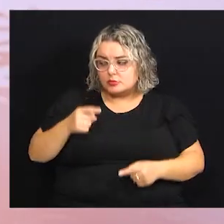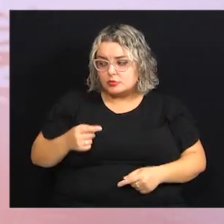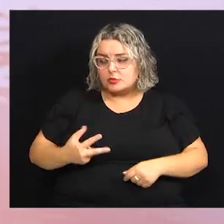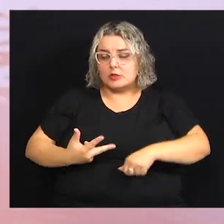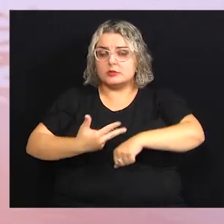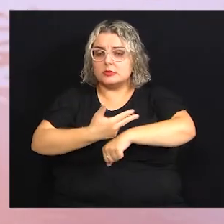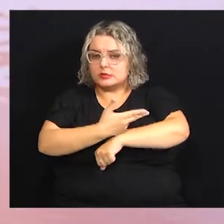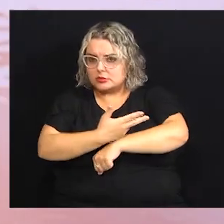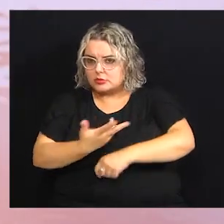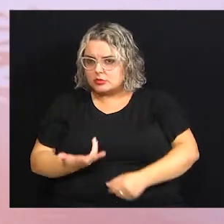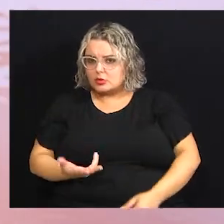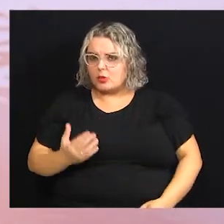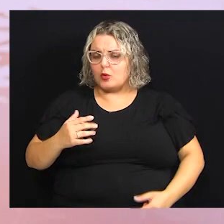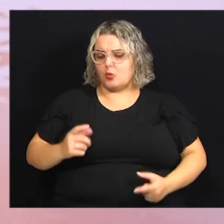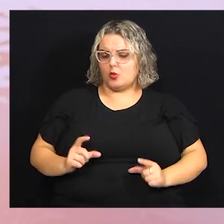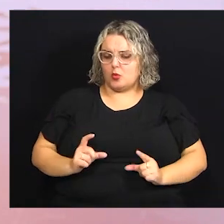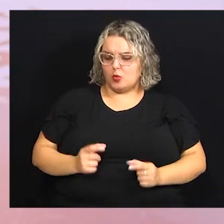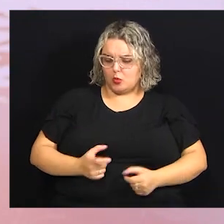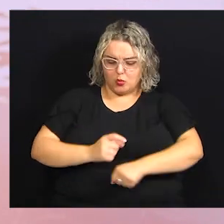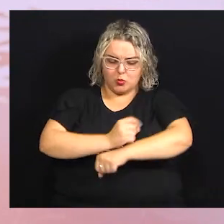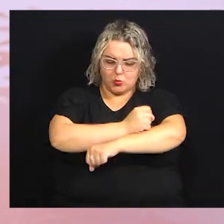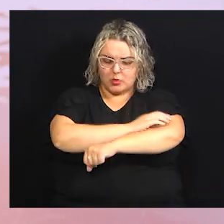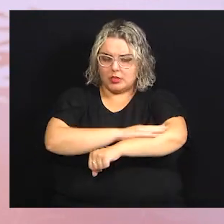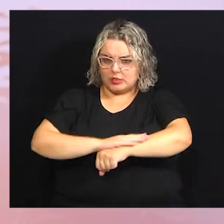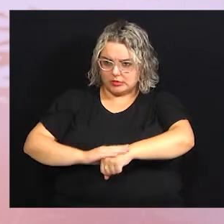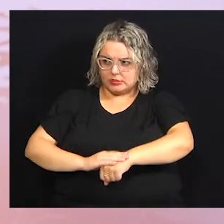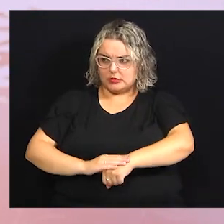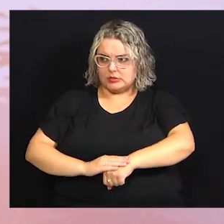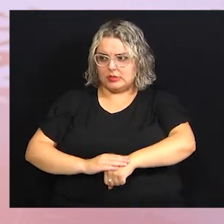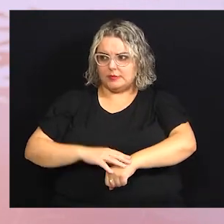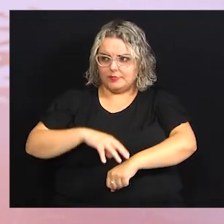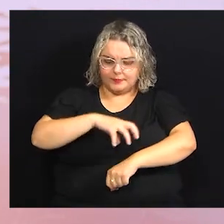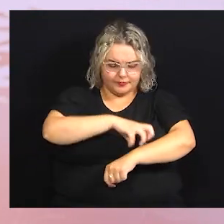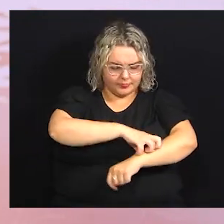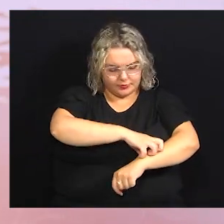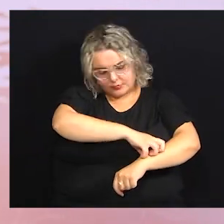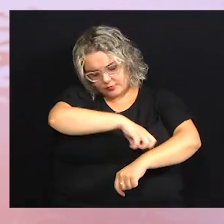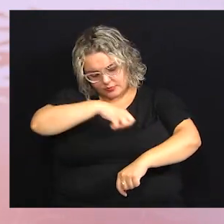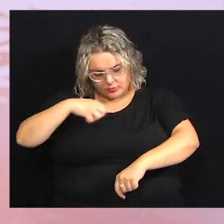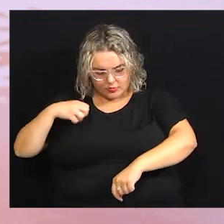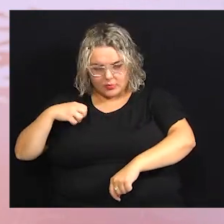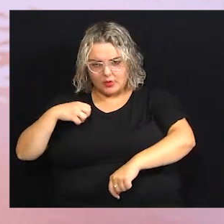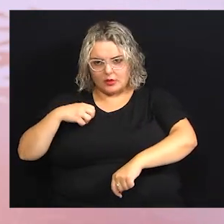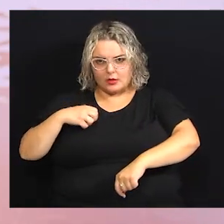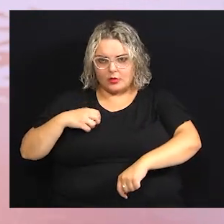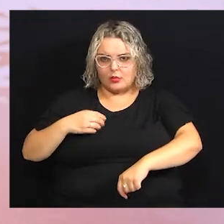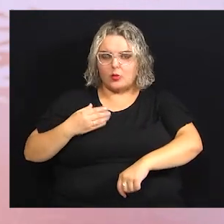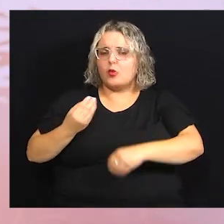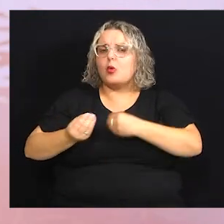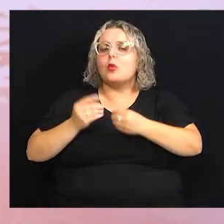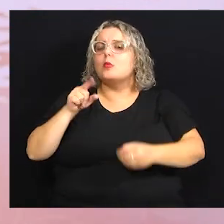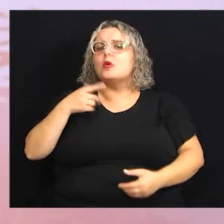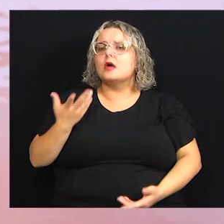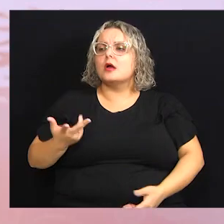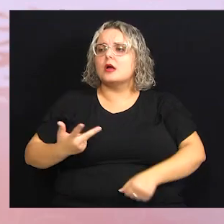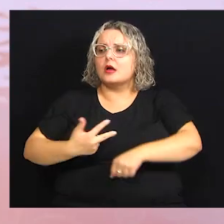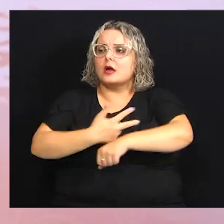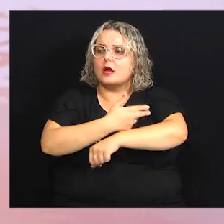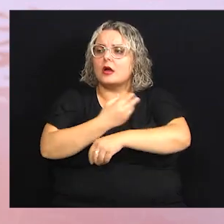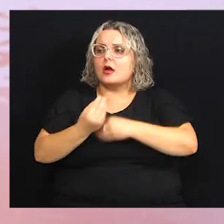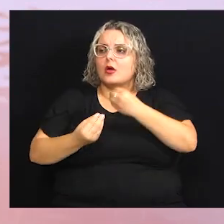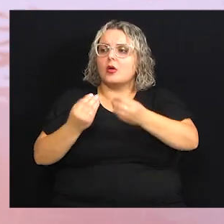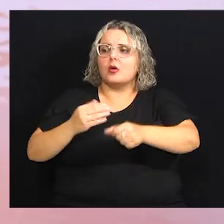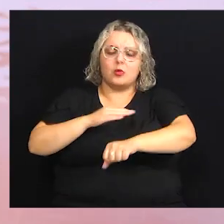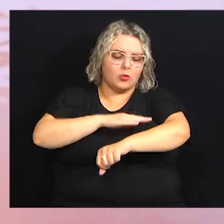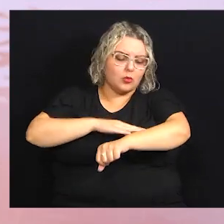à cirurgia, né? O câncer de pele vai fazer essa cirurgia, vai tirar um pedaço da pele? Como que é essa